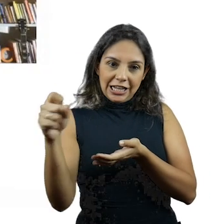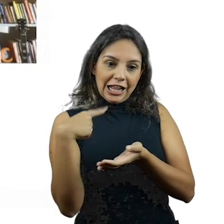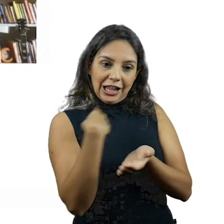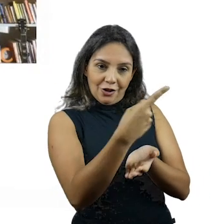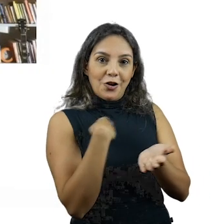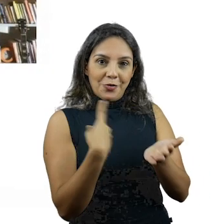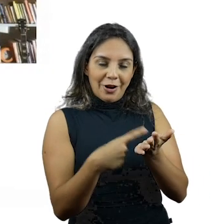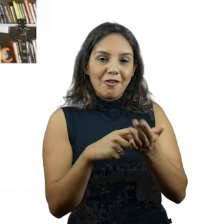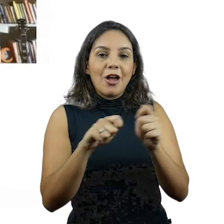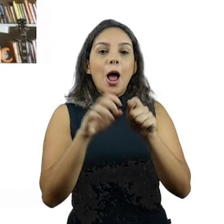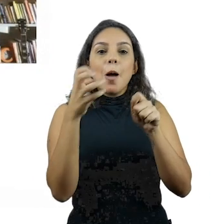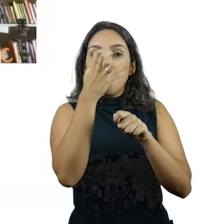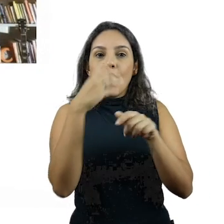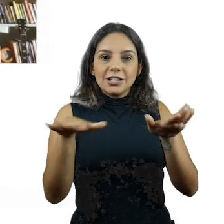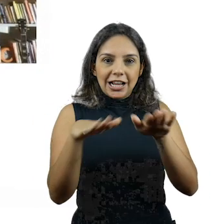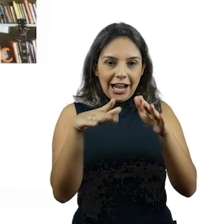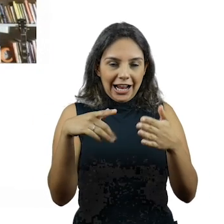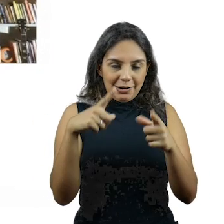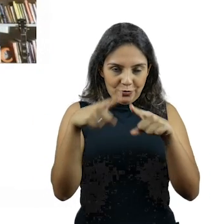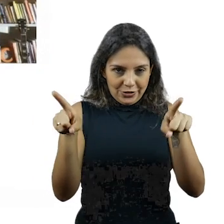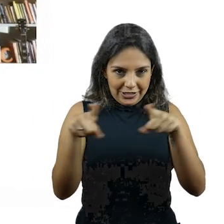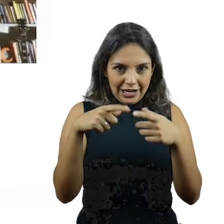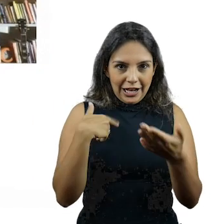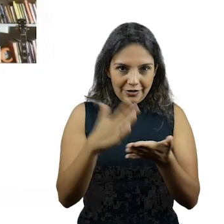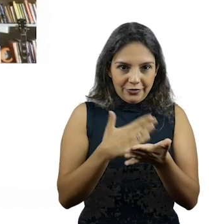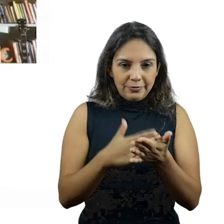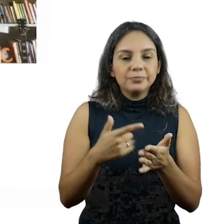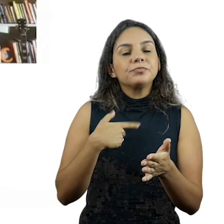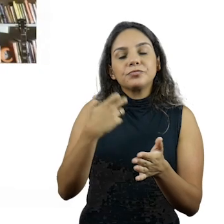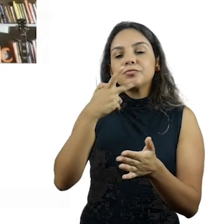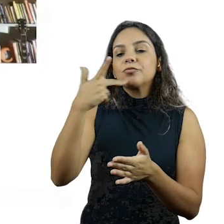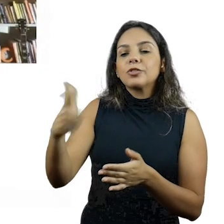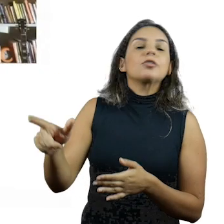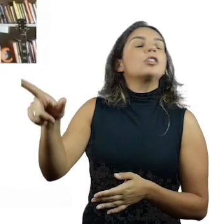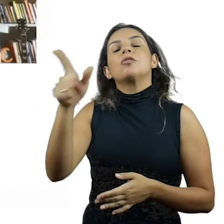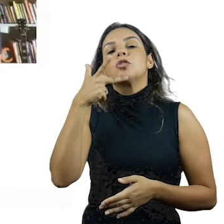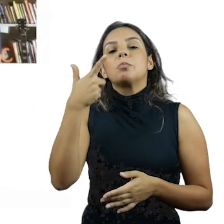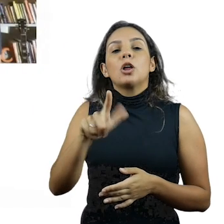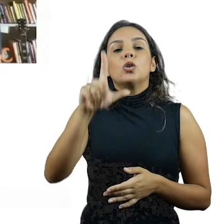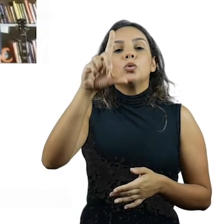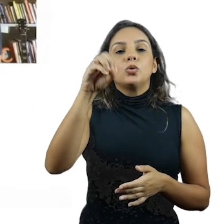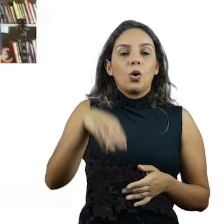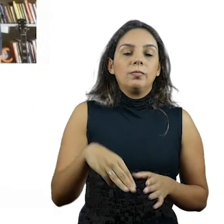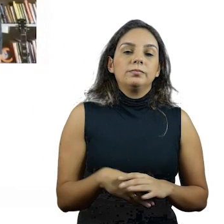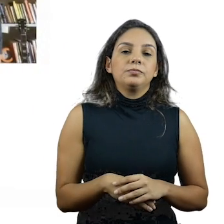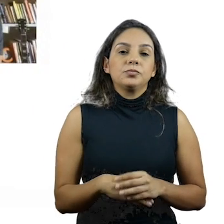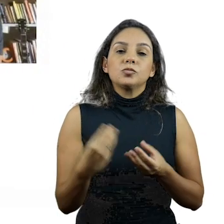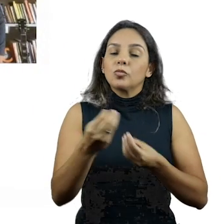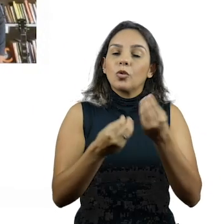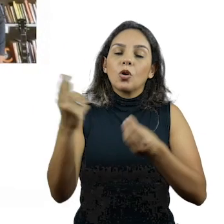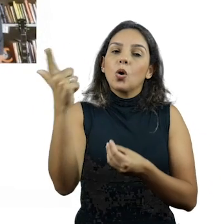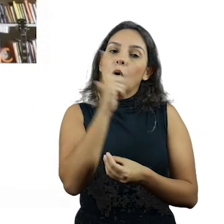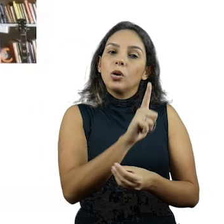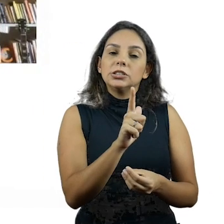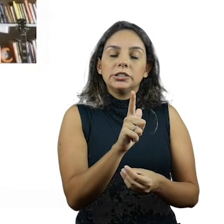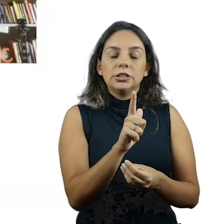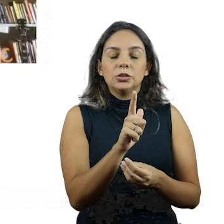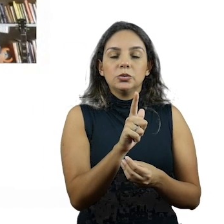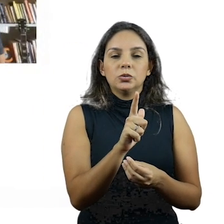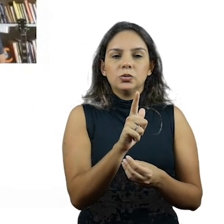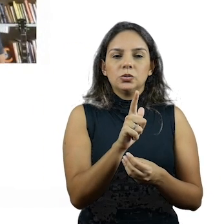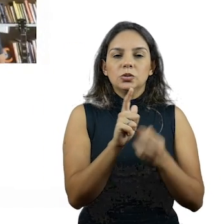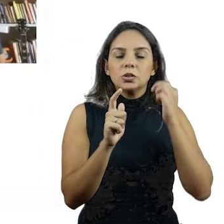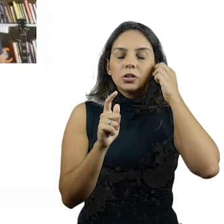interessante isso, bem legal mesmo. Tony, vamos falar um pouquinho mais do Dom. Me interessa muito saber como é que você conseguiu transitar, como é